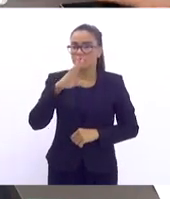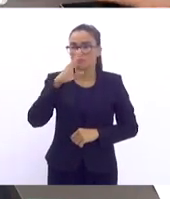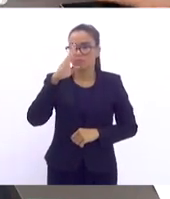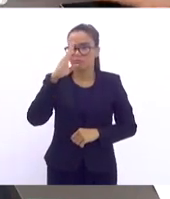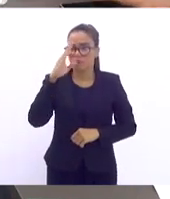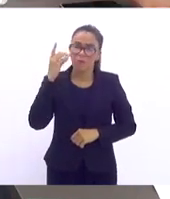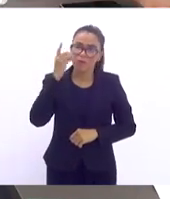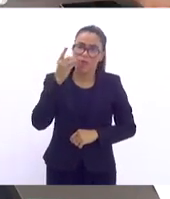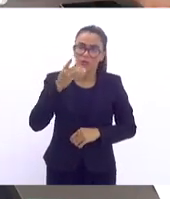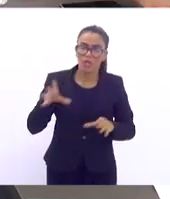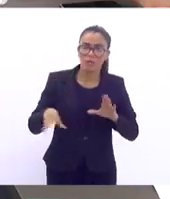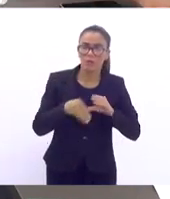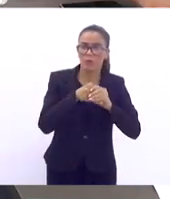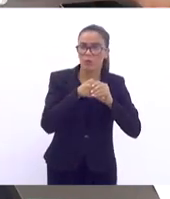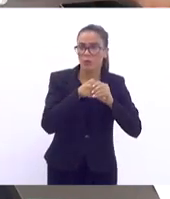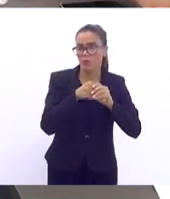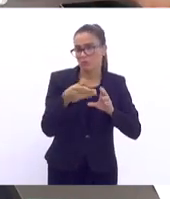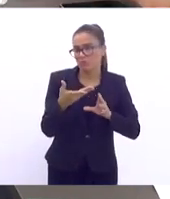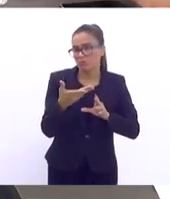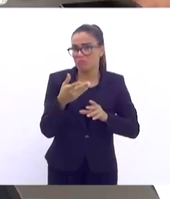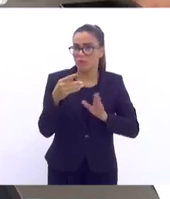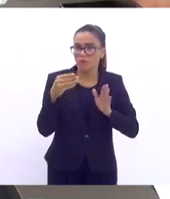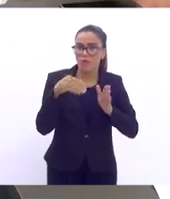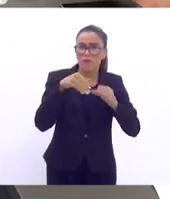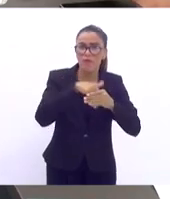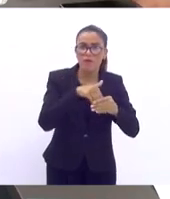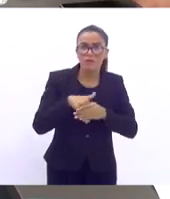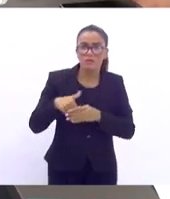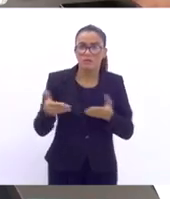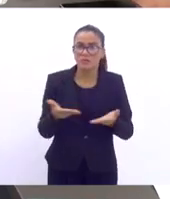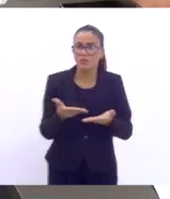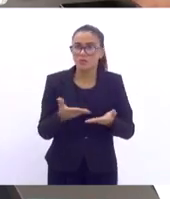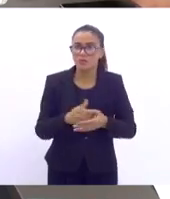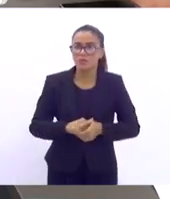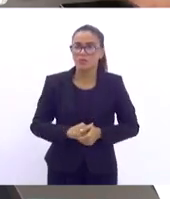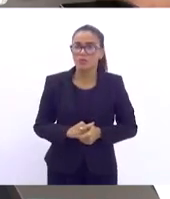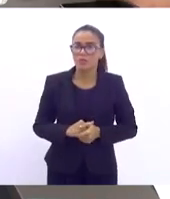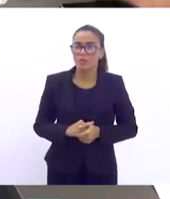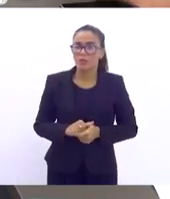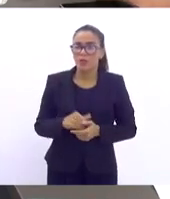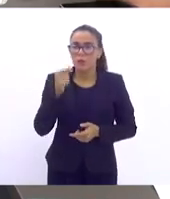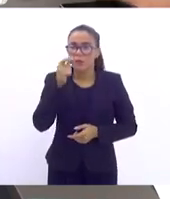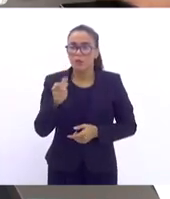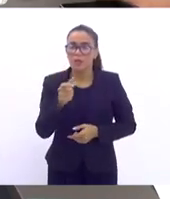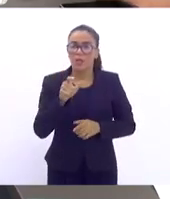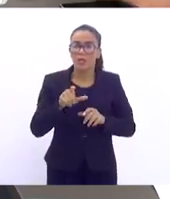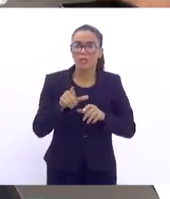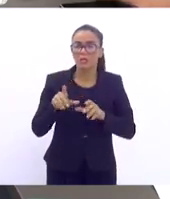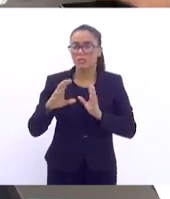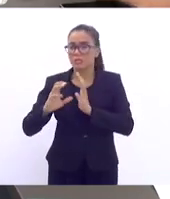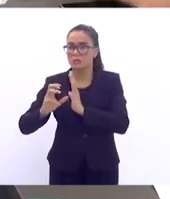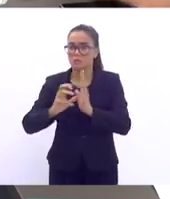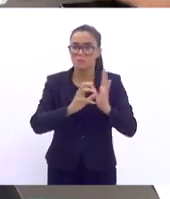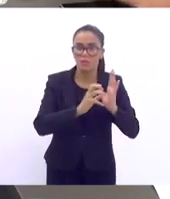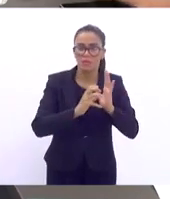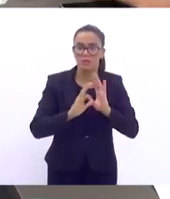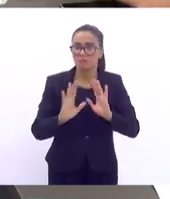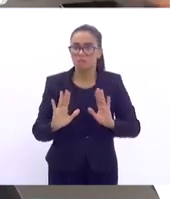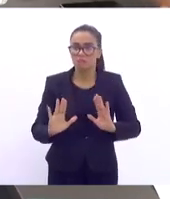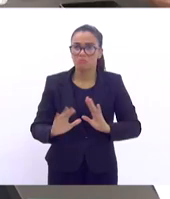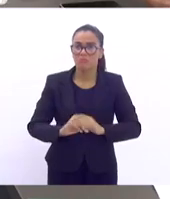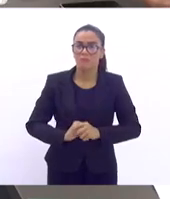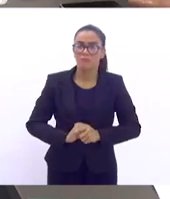incluir algum projeto na votação de hoje algum algum interesse de bancada algum interesse específico